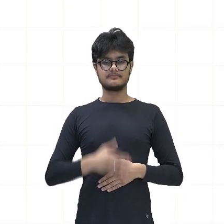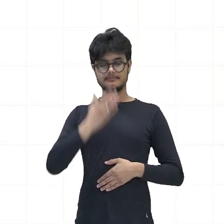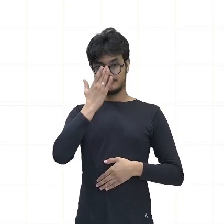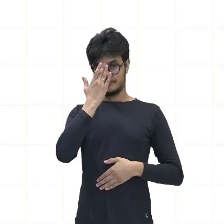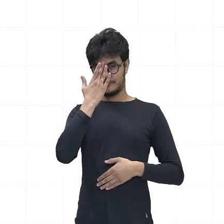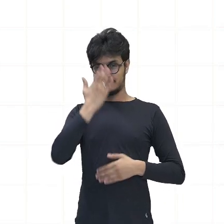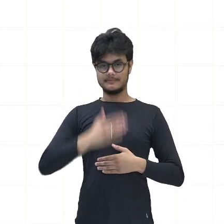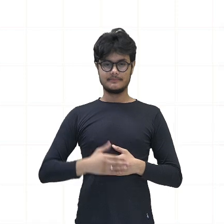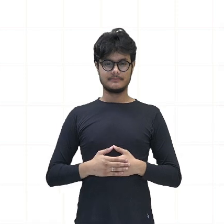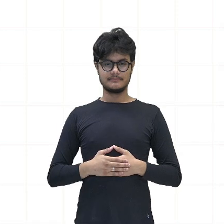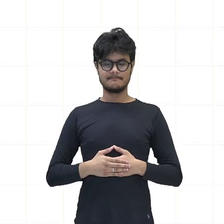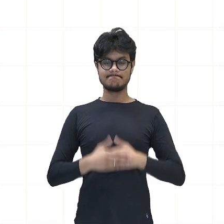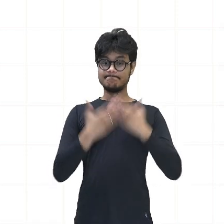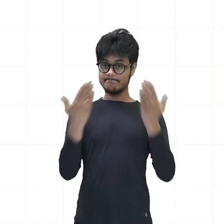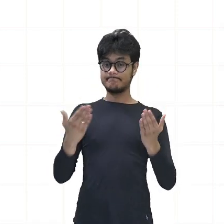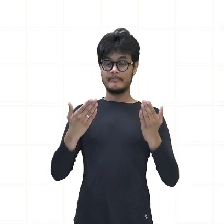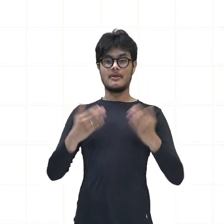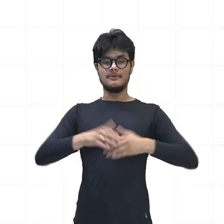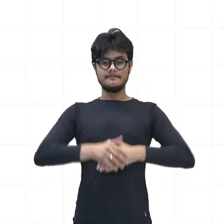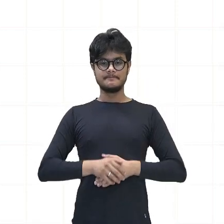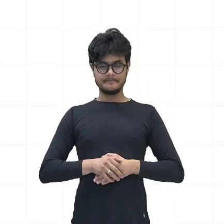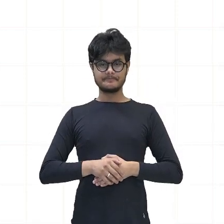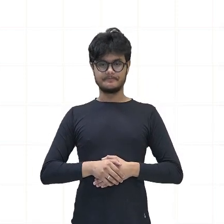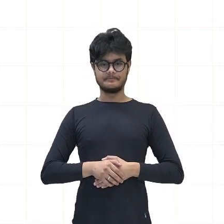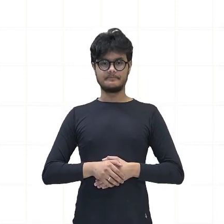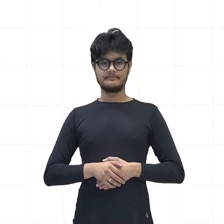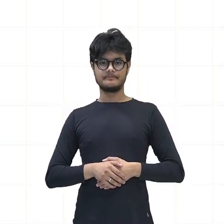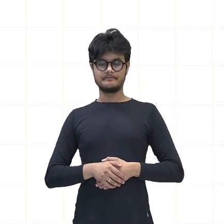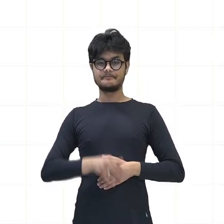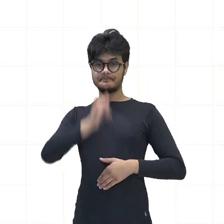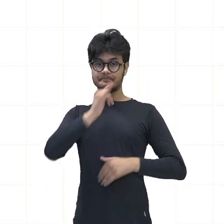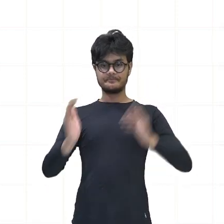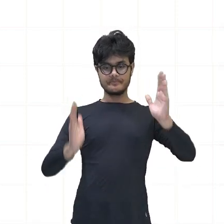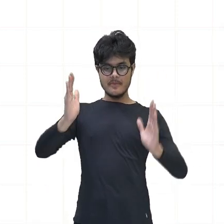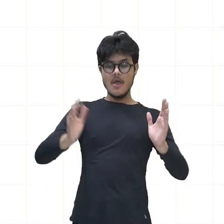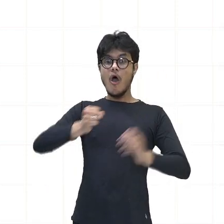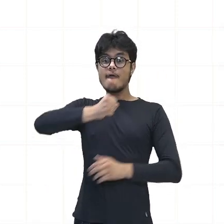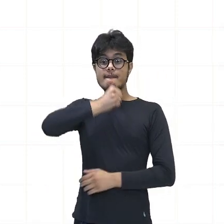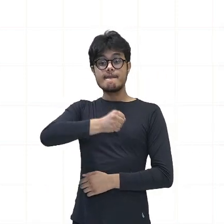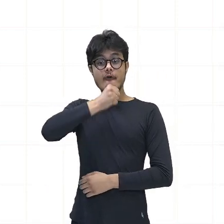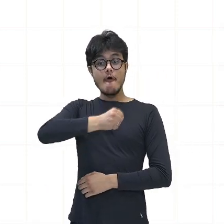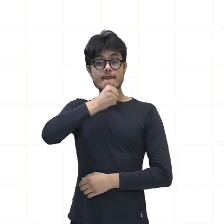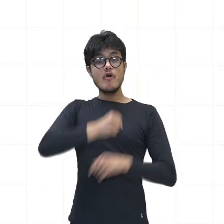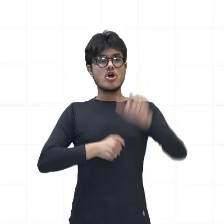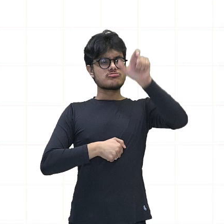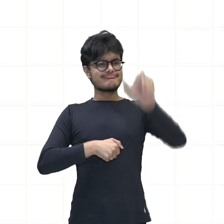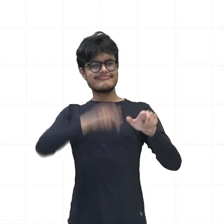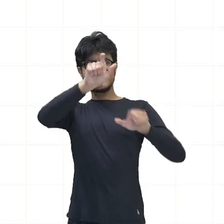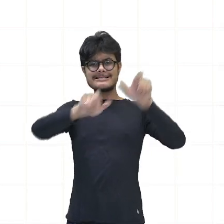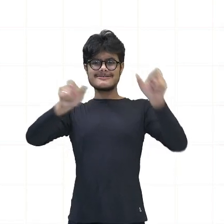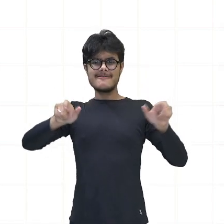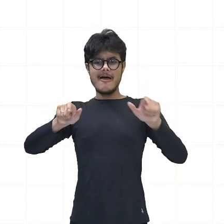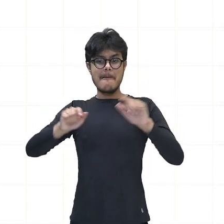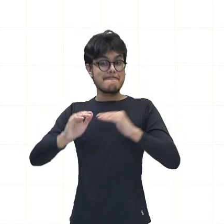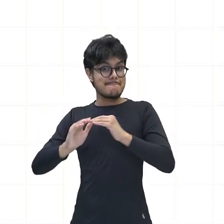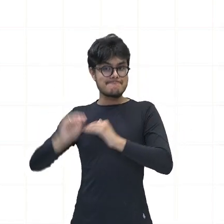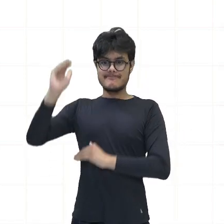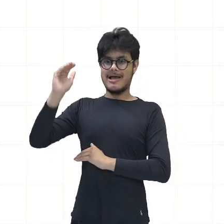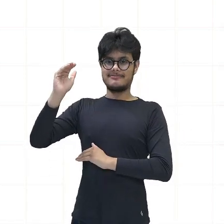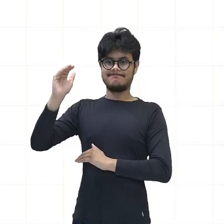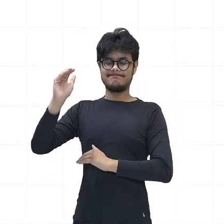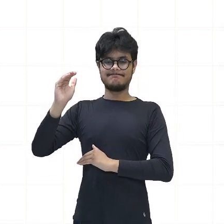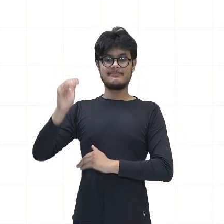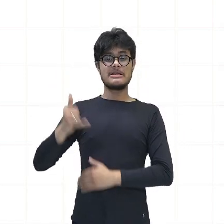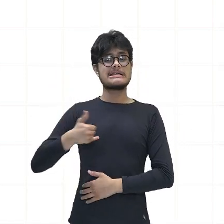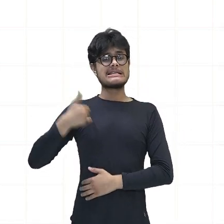a população brasileira ela contava com mais idosos, né? Aumentou o número de idosos do nosso país. Quem são esses idosos? São